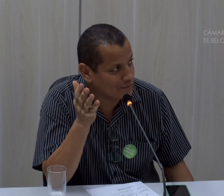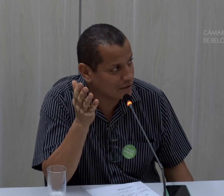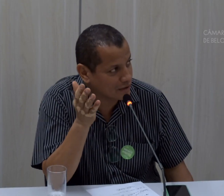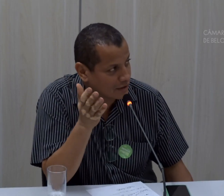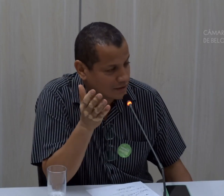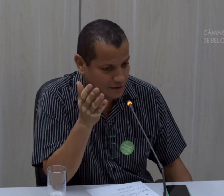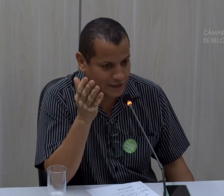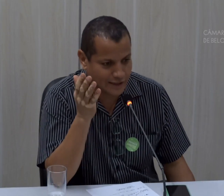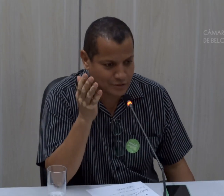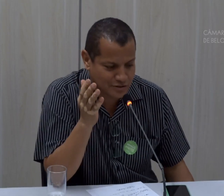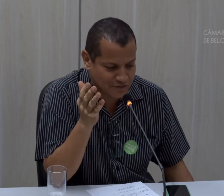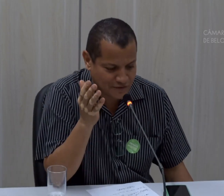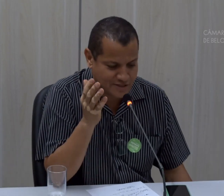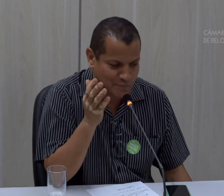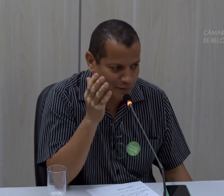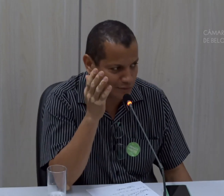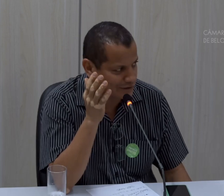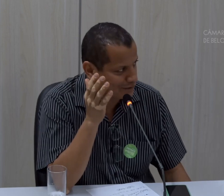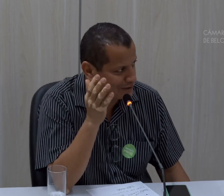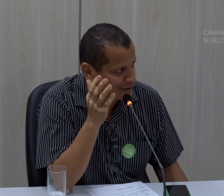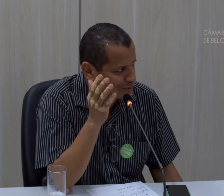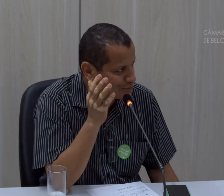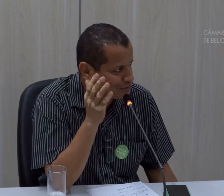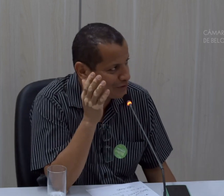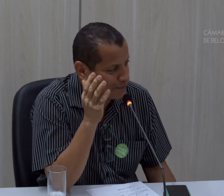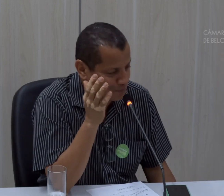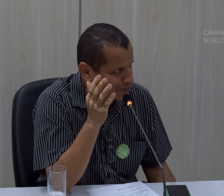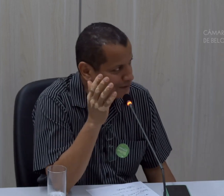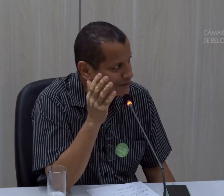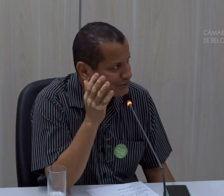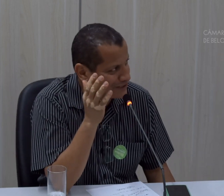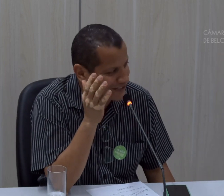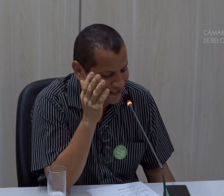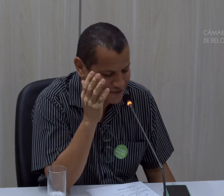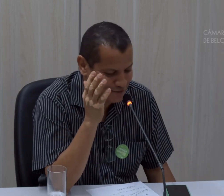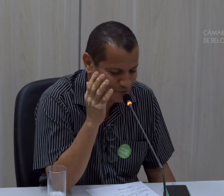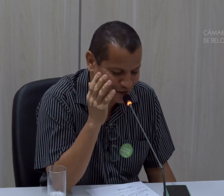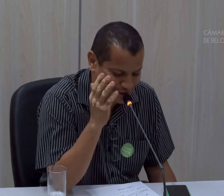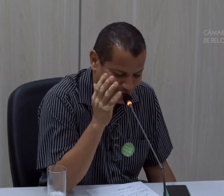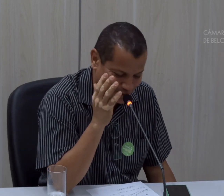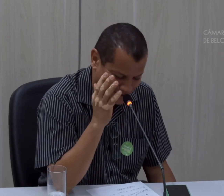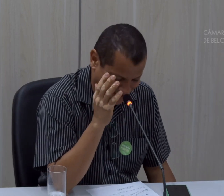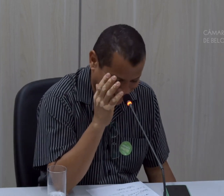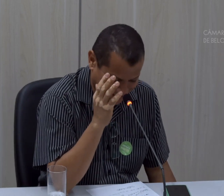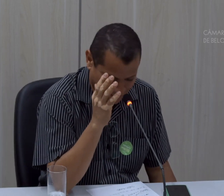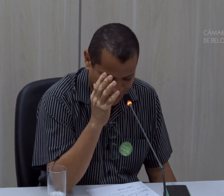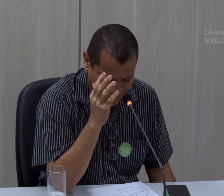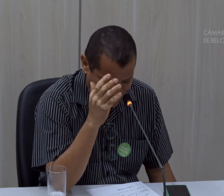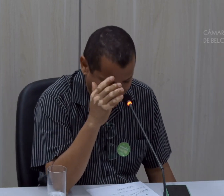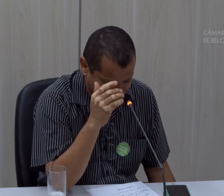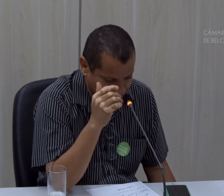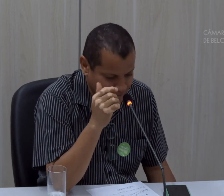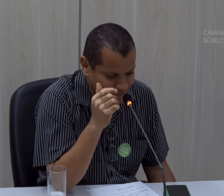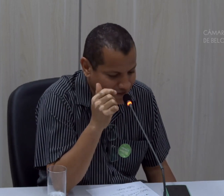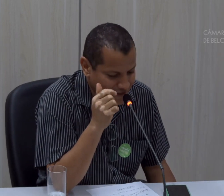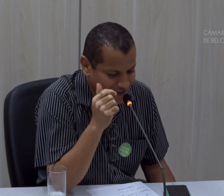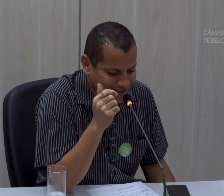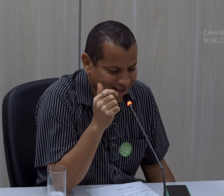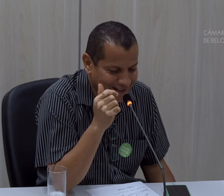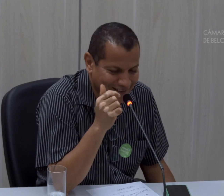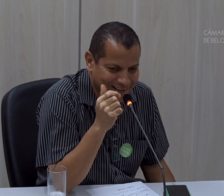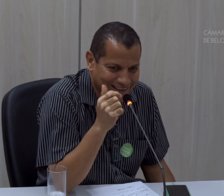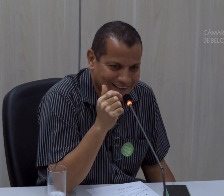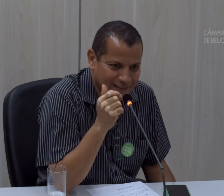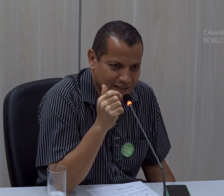Desculpa aí um pouco a minha... Na realidade, eu sei fazer pão, né? Não entendo muito de via pública, viu, que Ricardo? Isso, você me perdoa. Você está muito